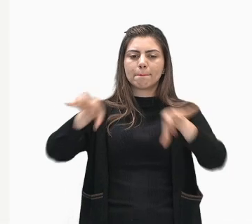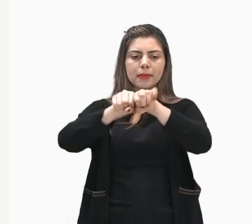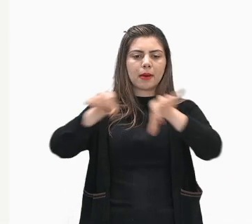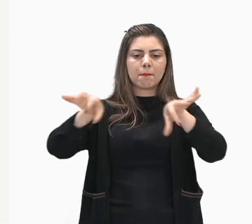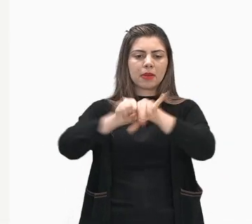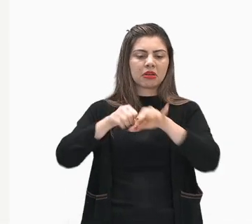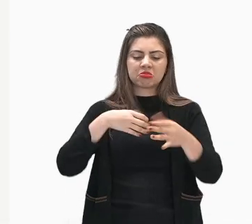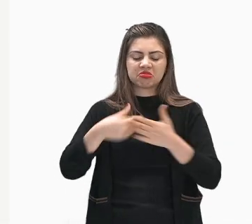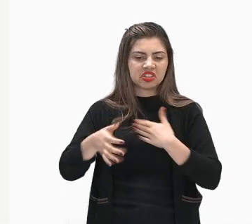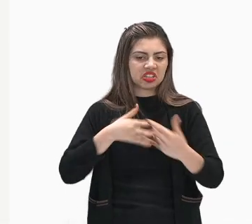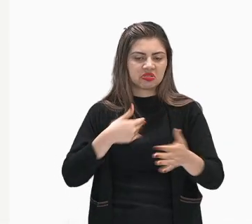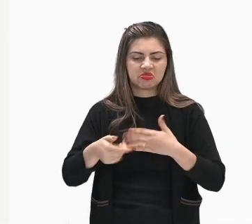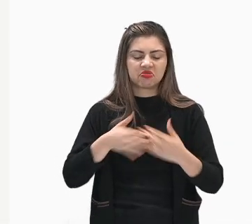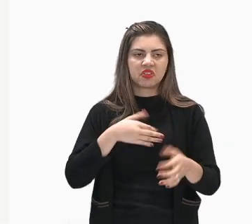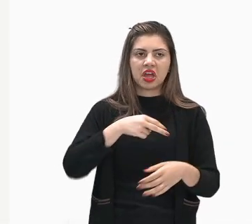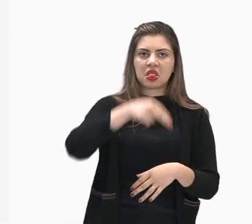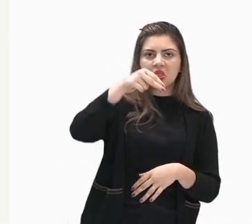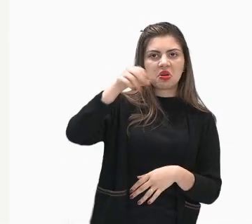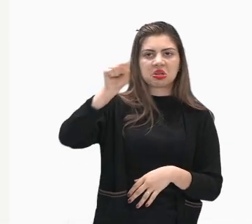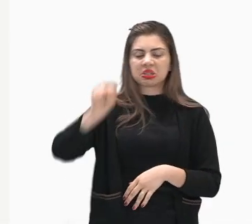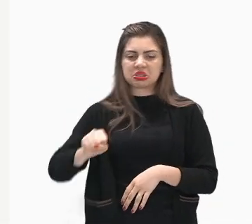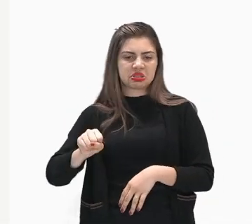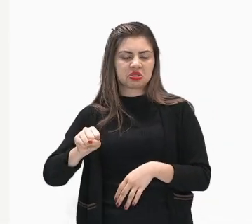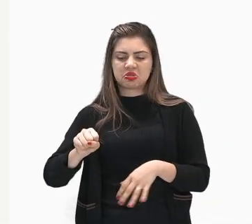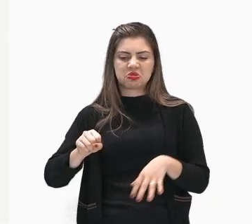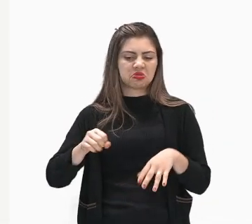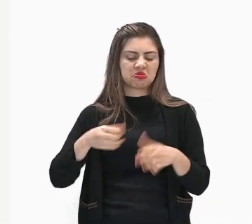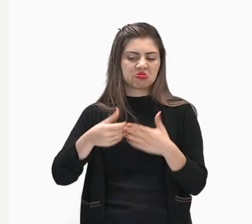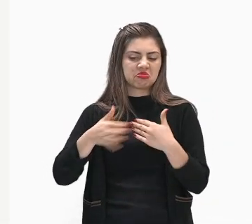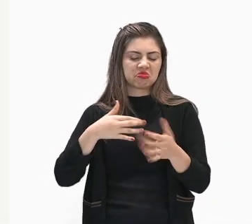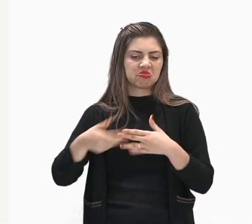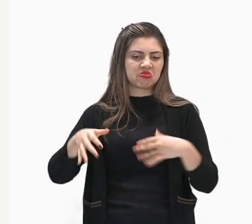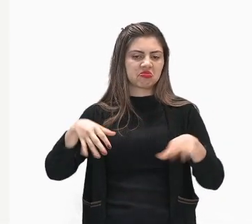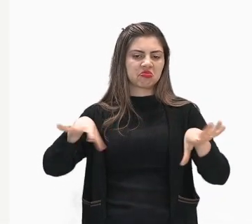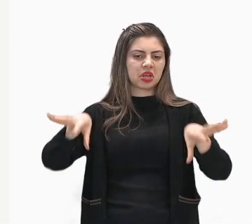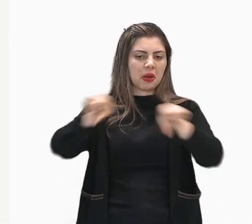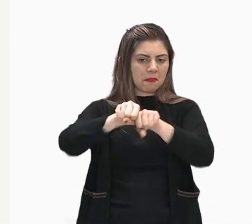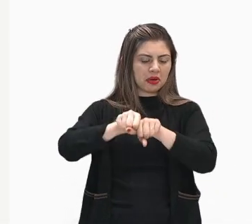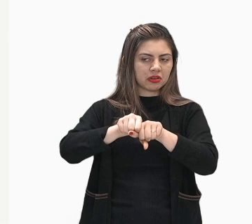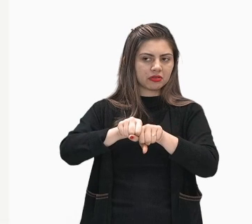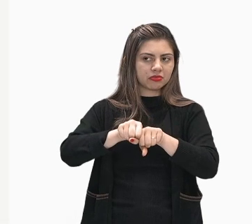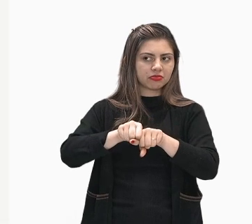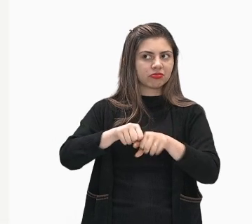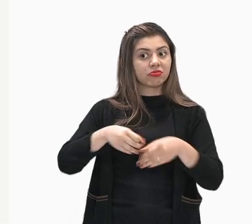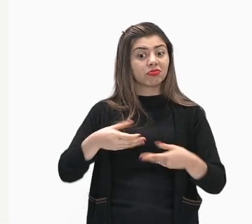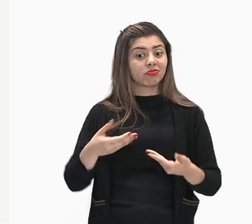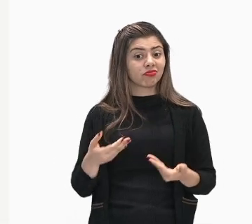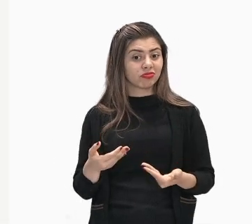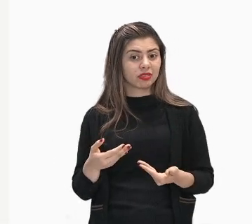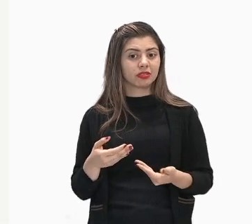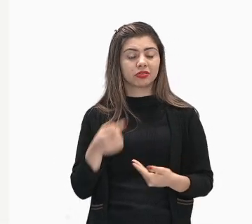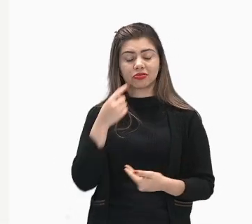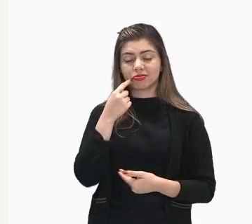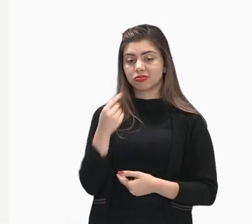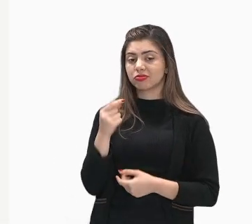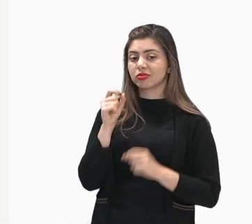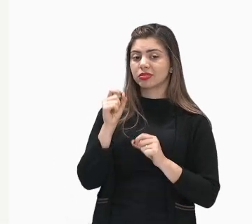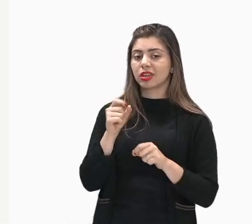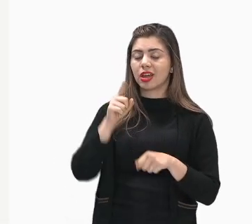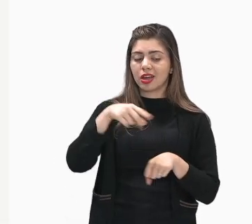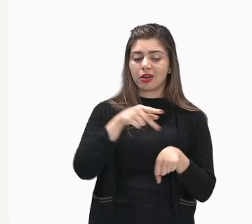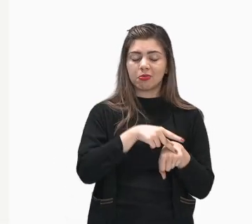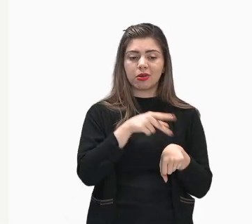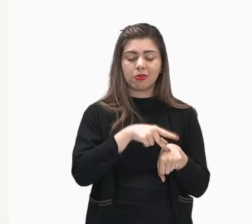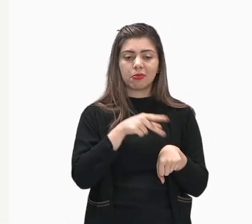independentemente de seus polos. Olha, pessoal, o fato desse ímã ser natural e permanente não muda em nada